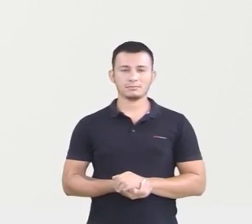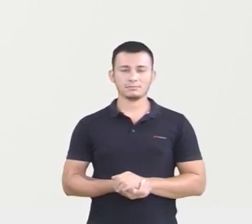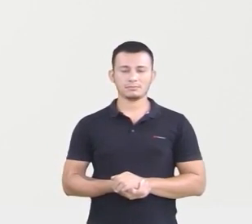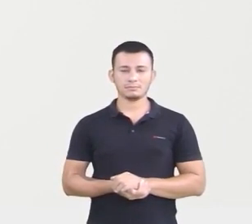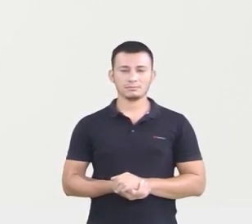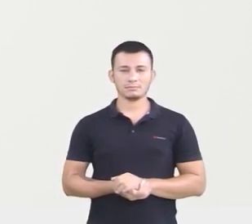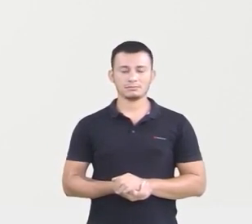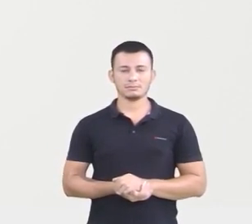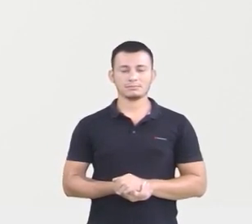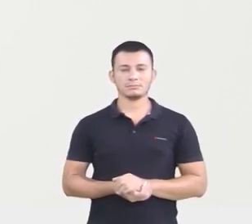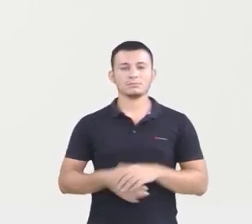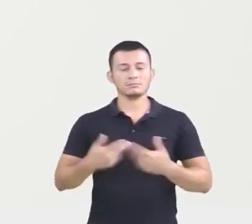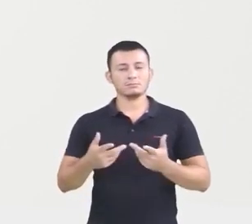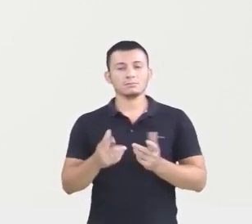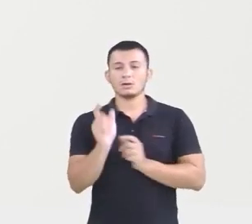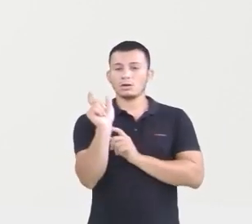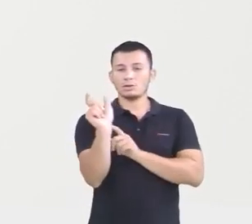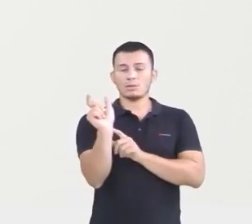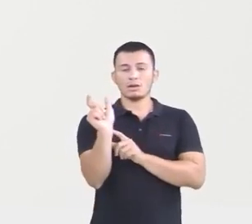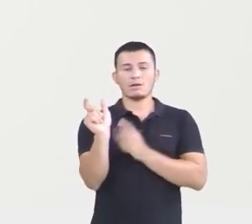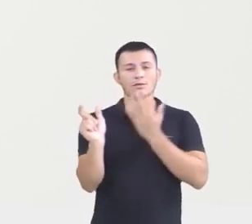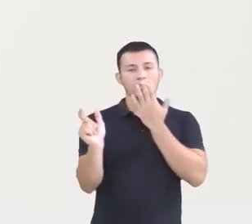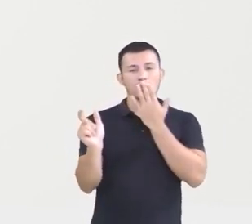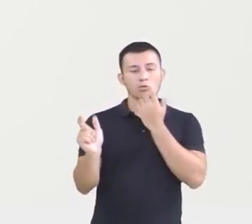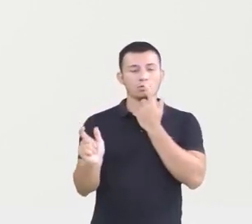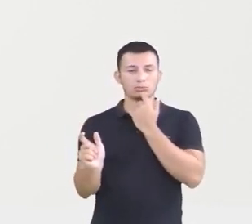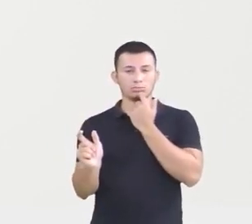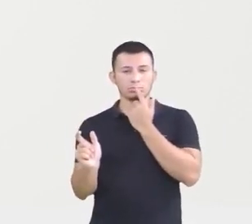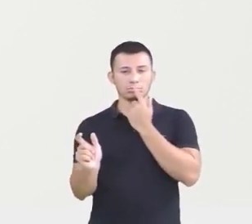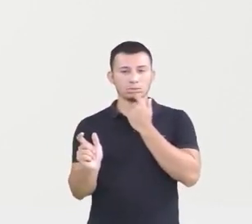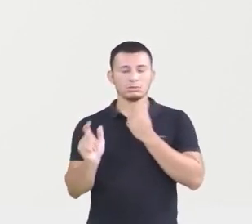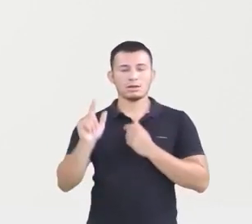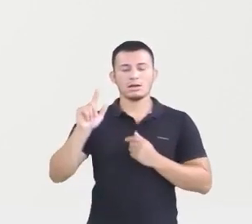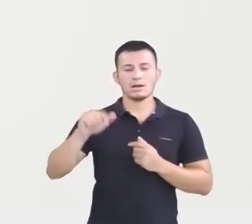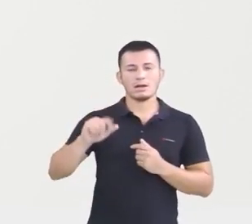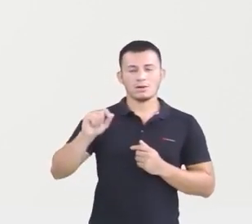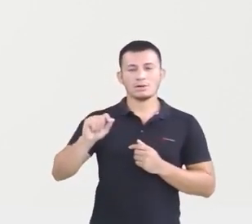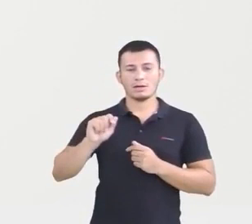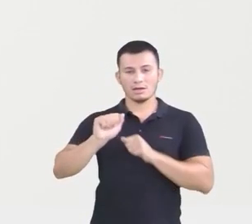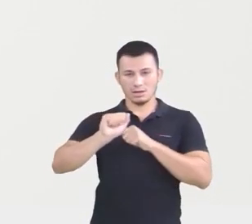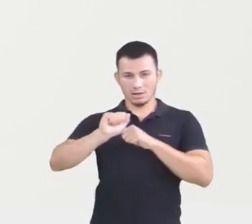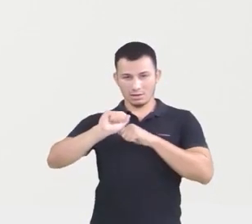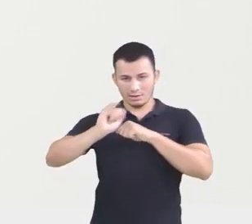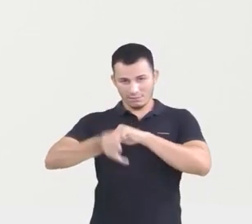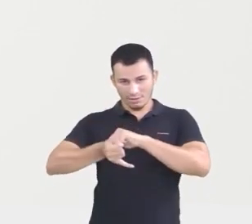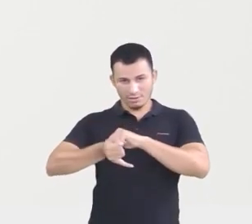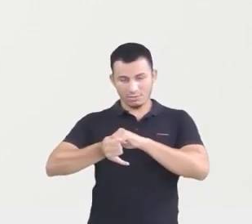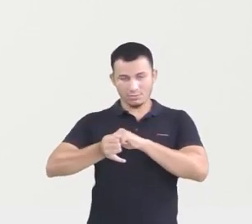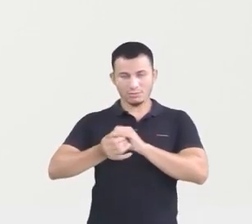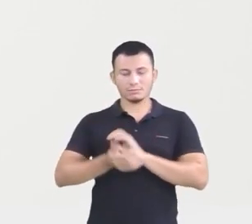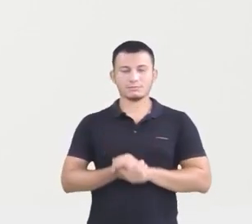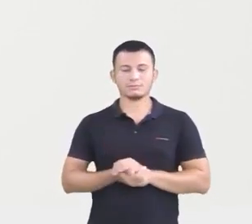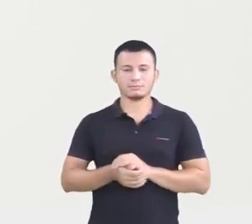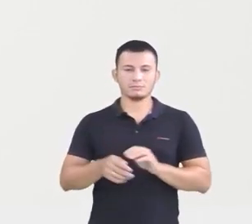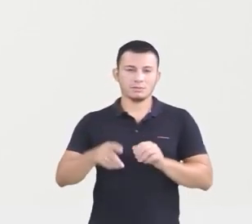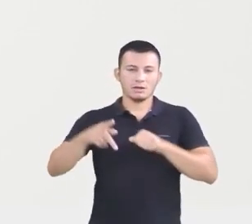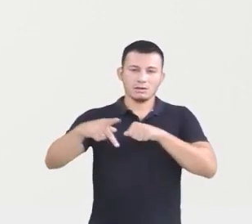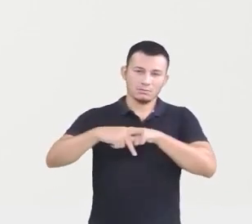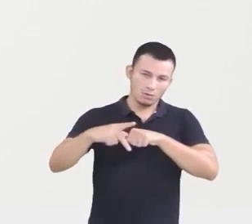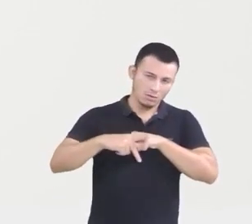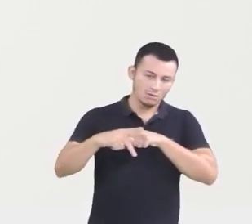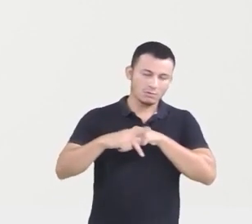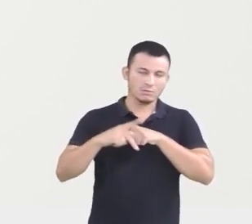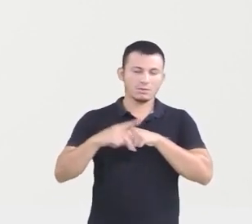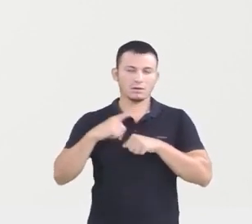Então, todos esses termos aqui que estão destacados, eles são advérbios, pode ser também pronomes